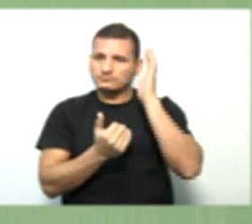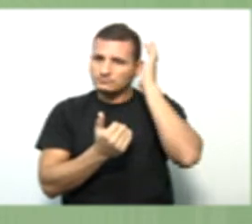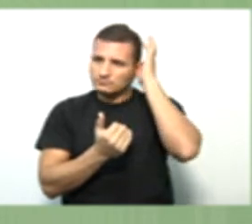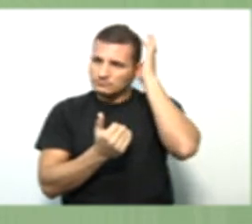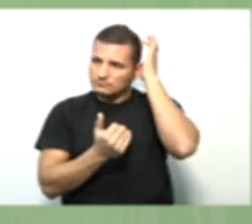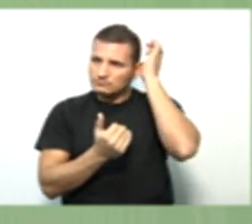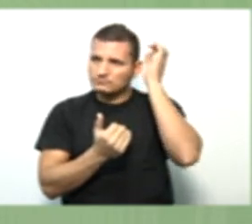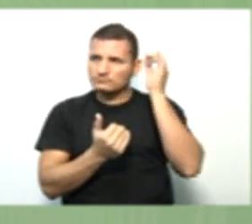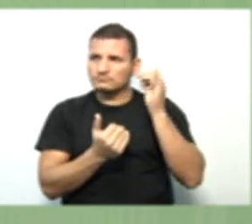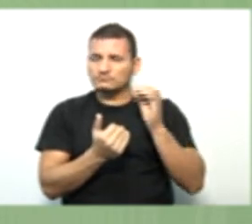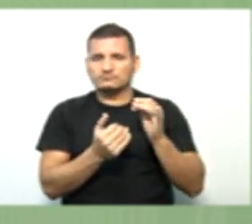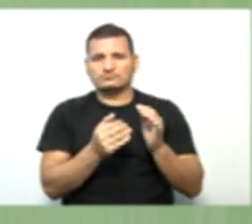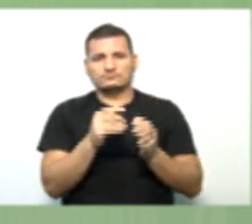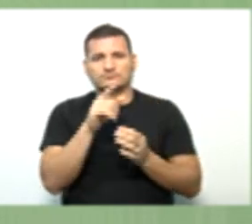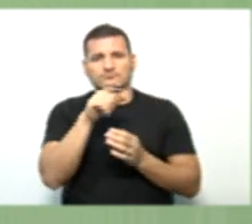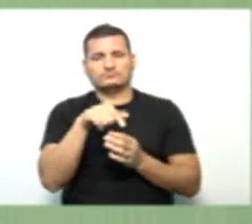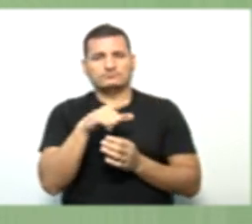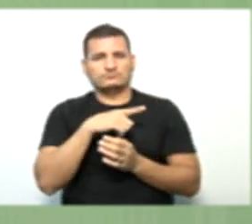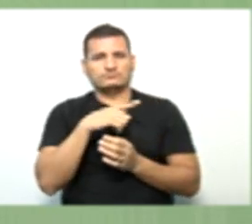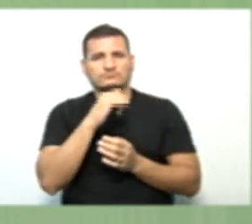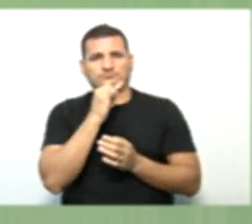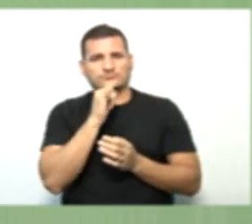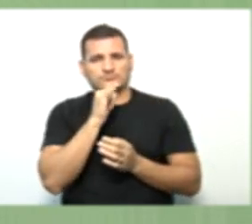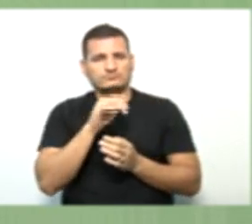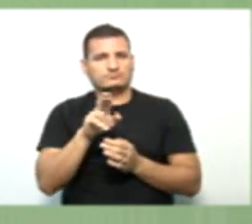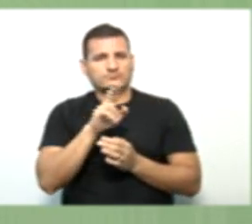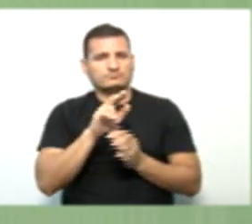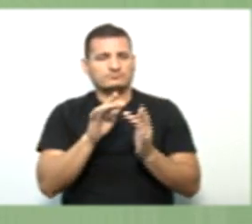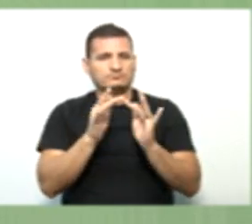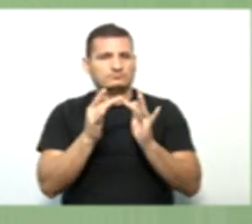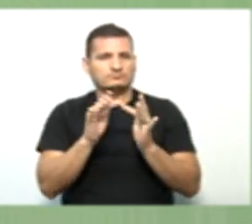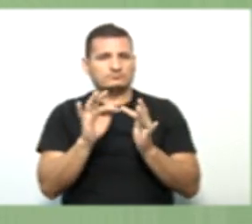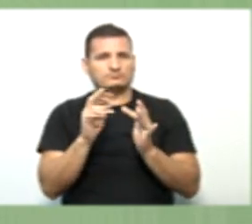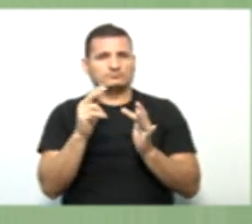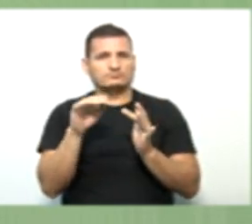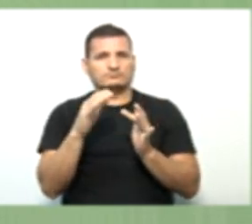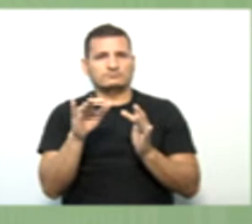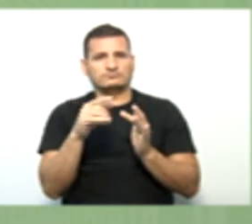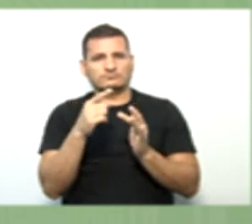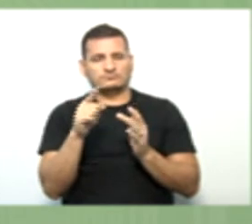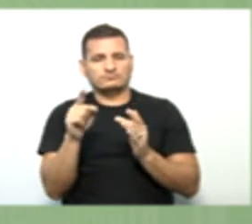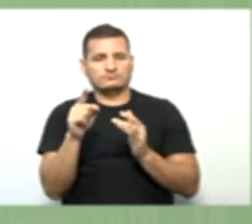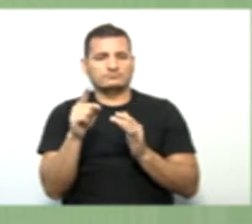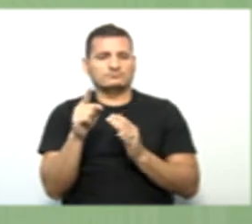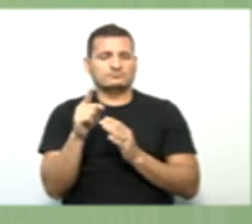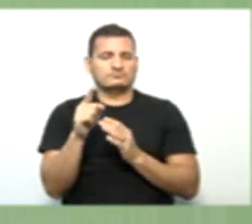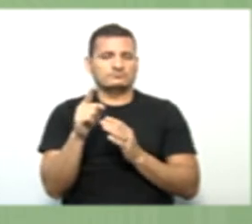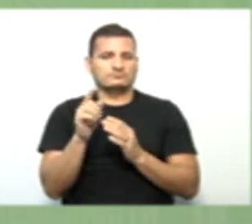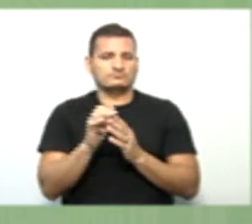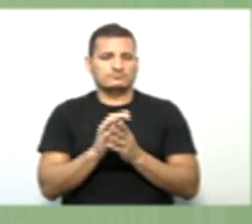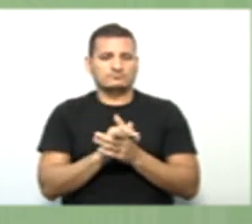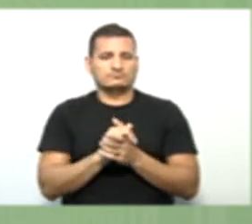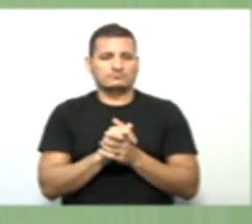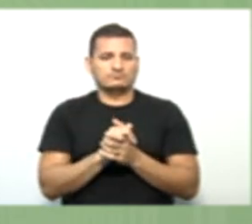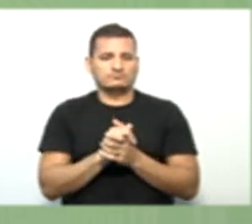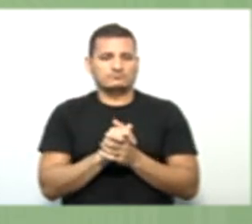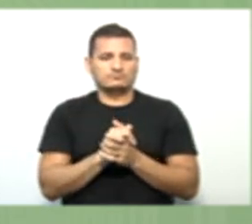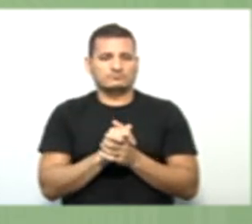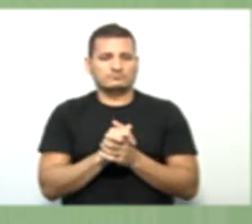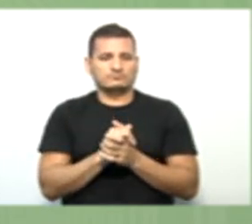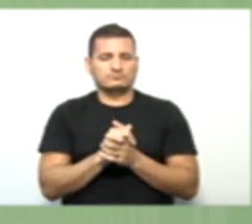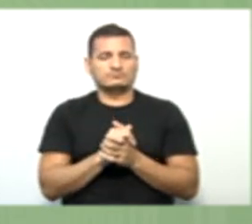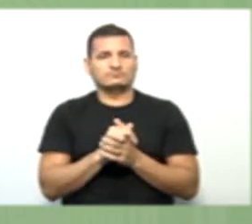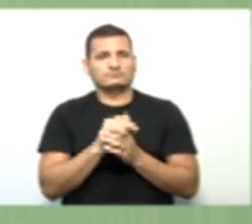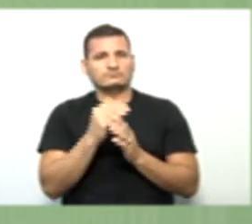temos um exemplo do uso da função. Então aqui seria o programa principal. Aí o programa começa